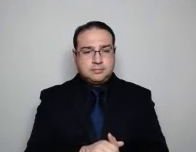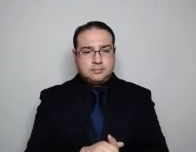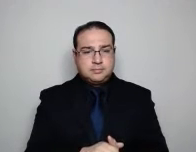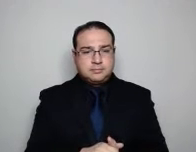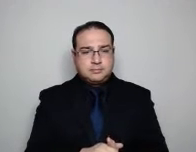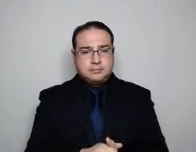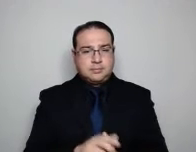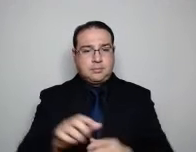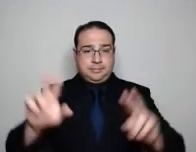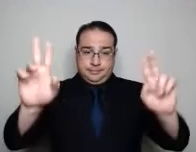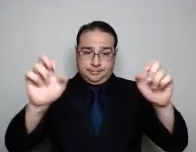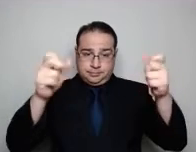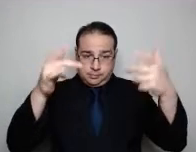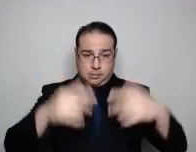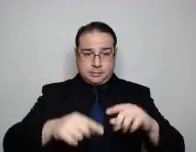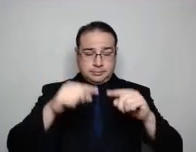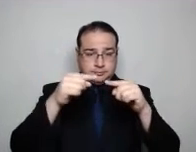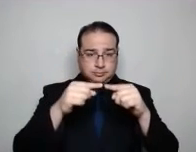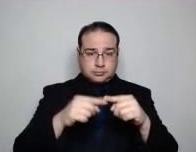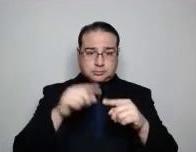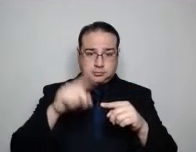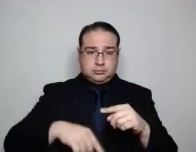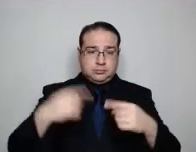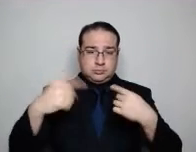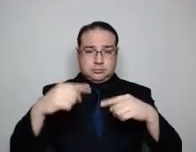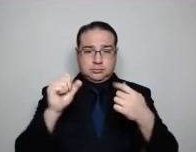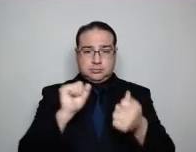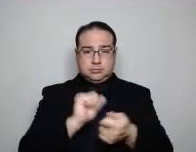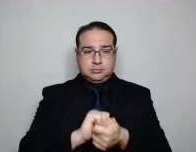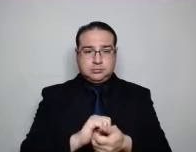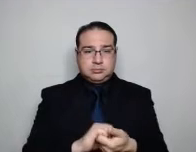Essa matéria realmente é muito debatida,